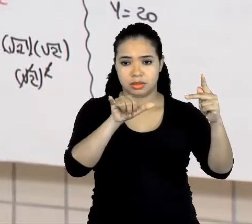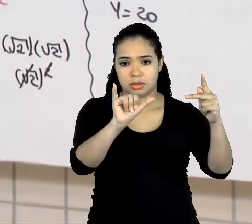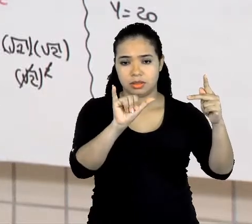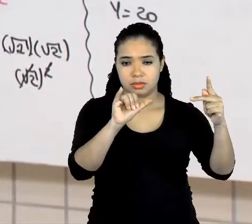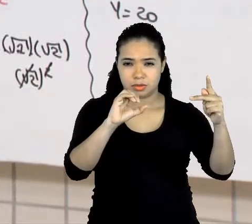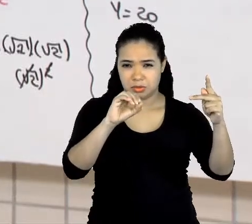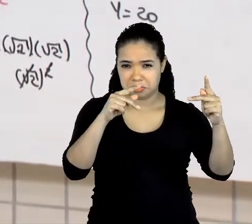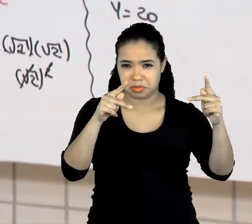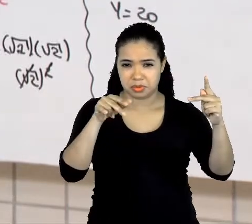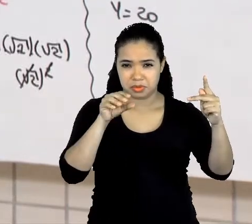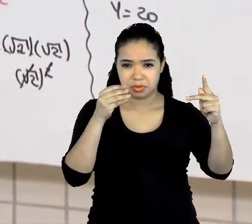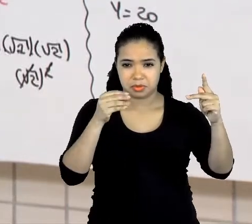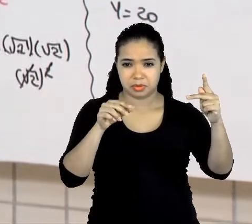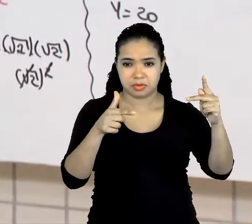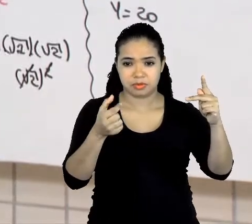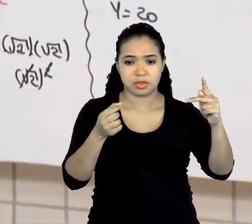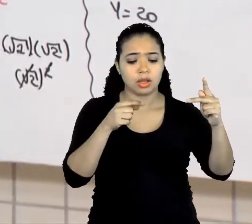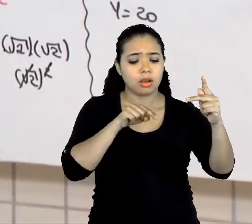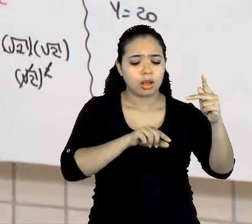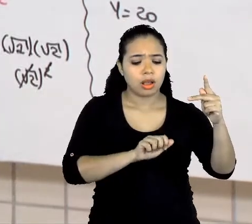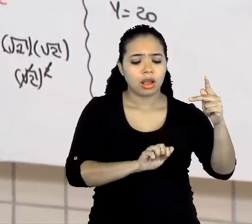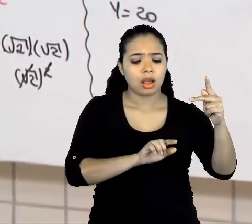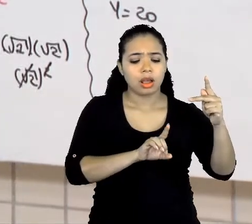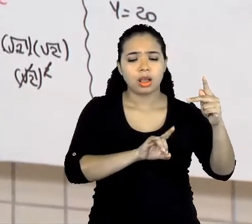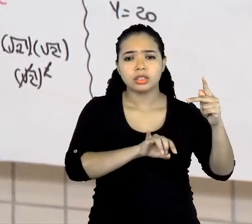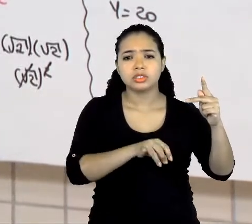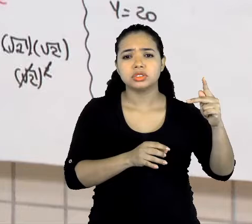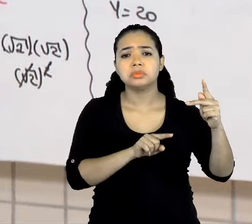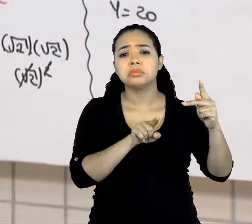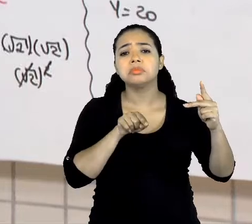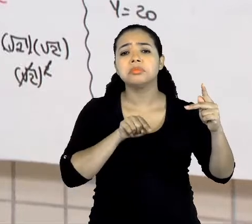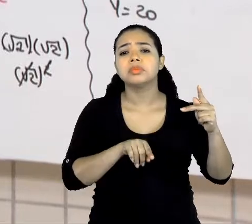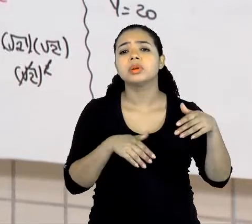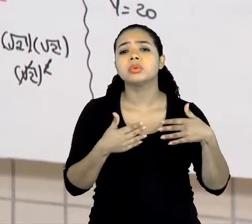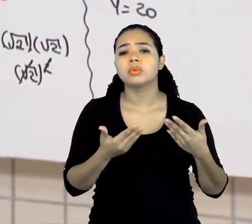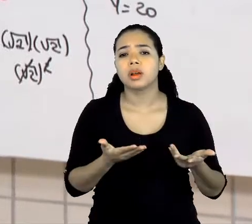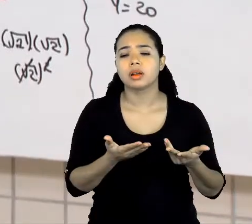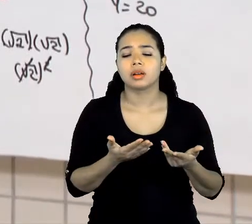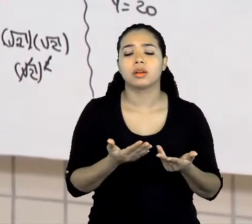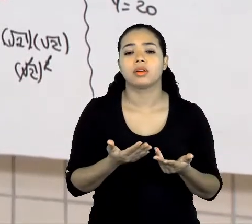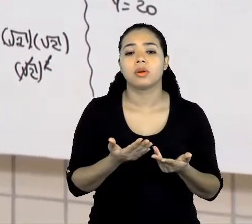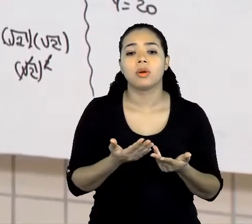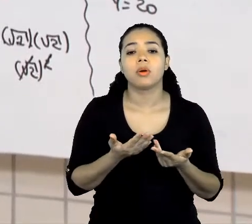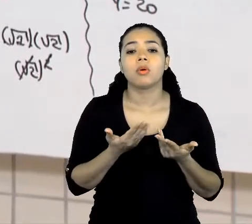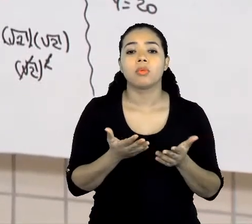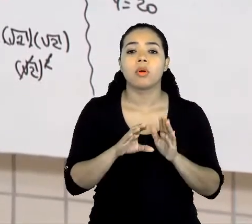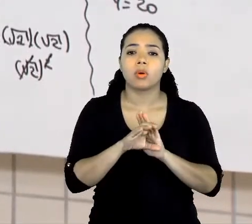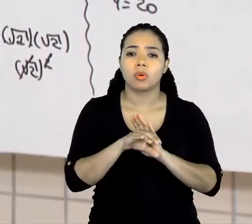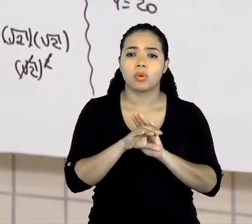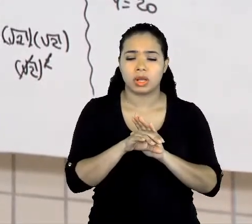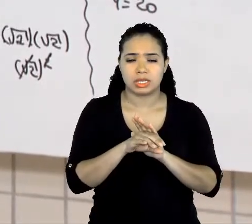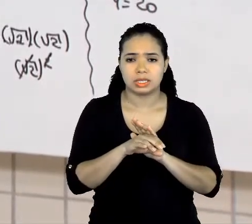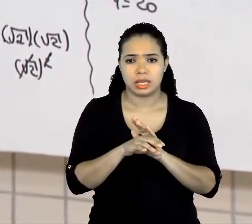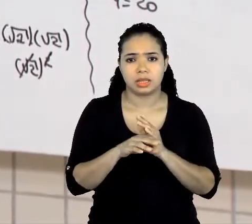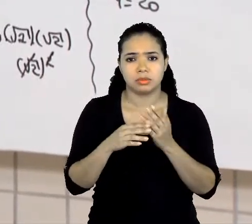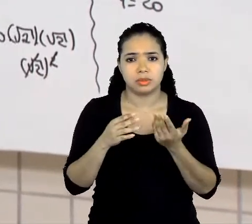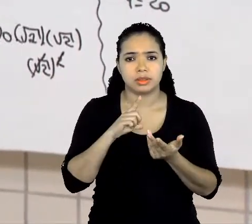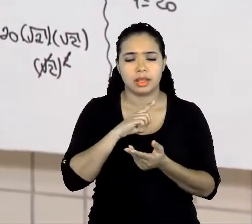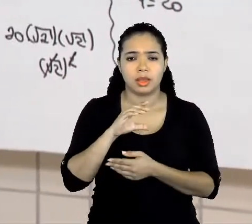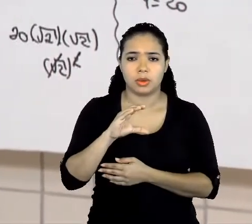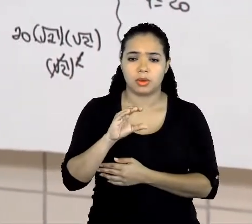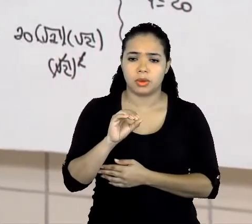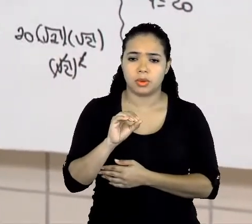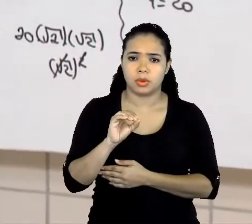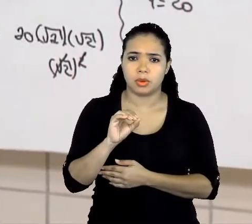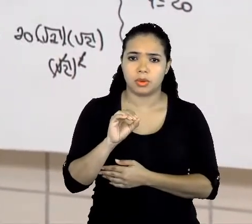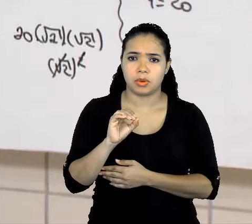adjacente. Aí eu vou me lembrar, qual dos conceitos que trabalham com cateto adjacente? Vou me lembrar do cosseno, não é isso?